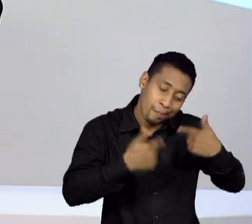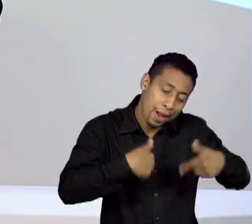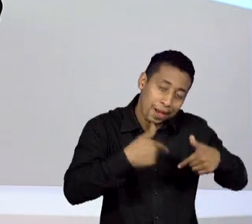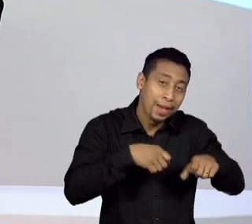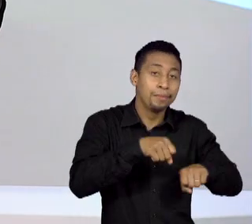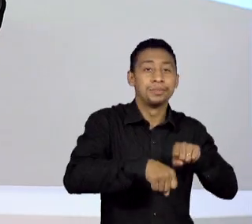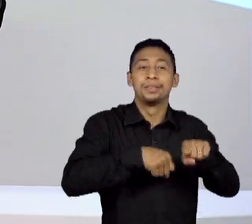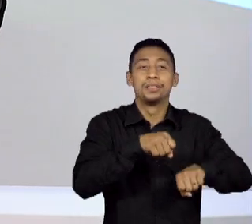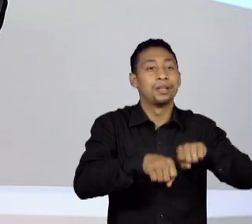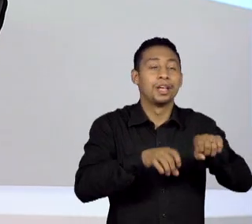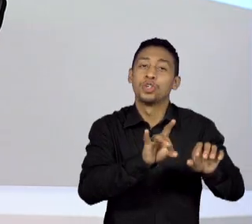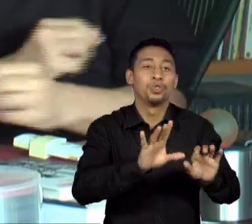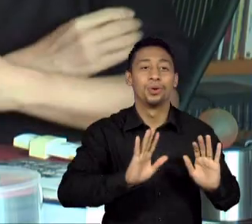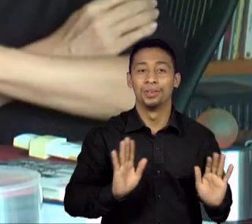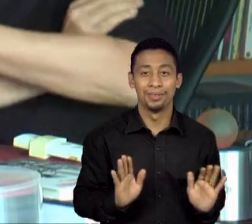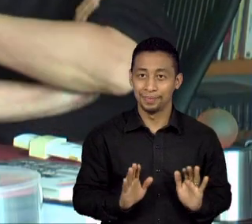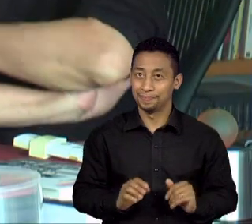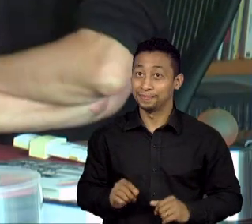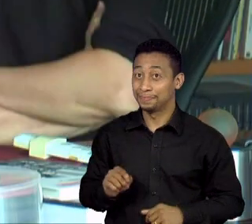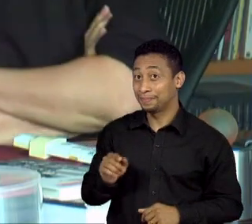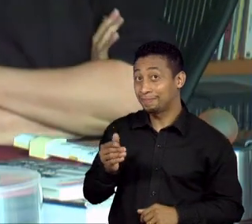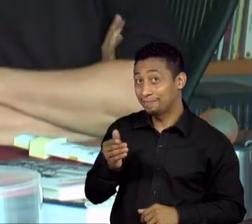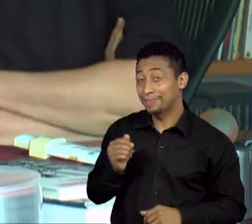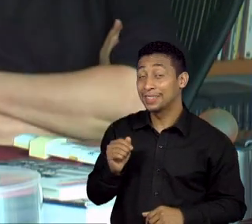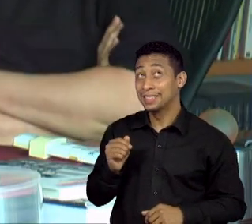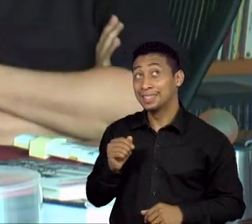Não, eu ouço